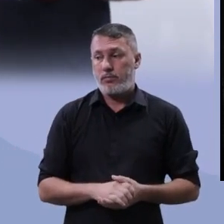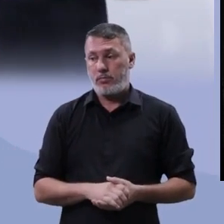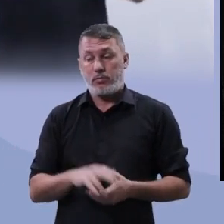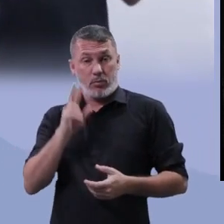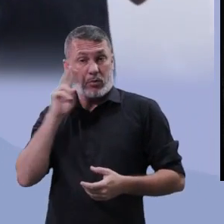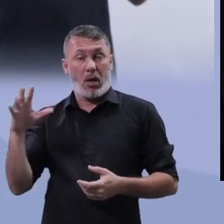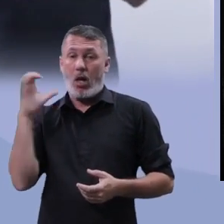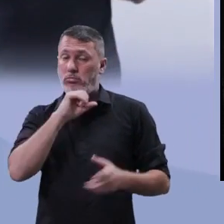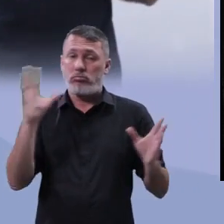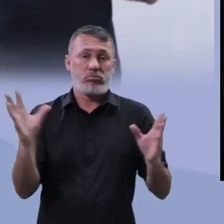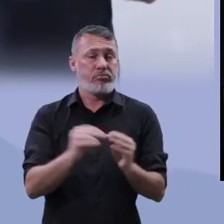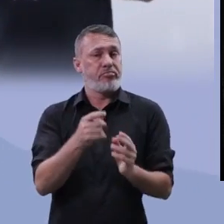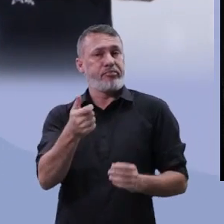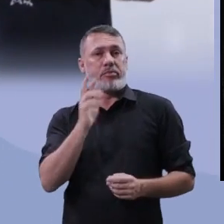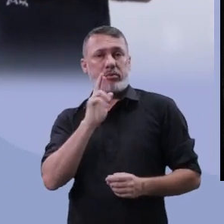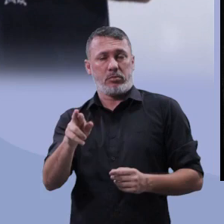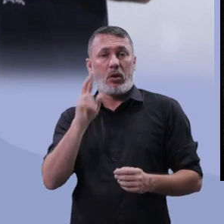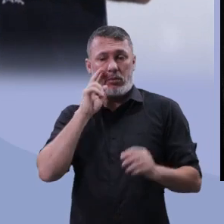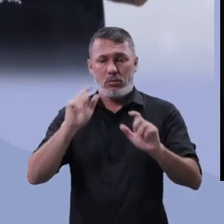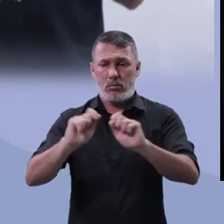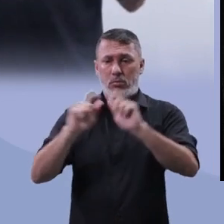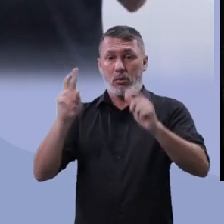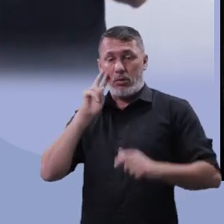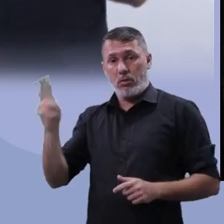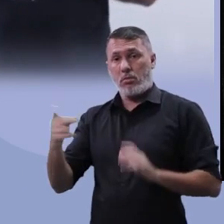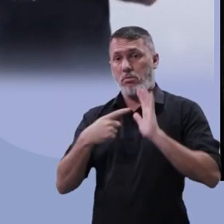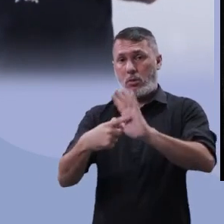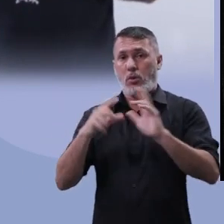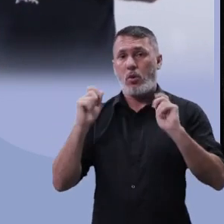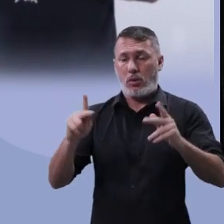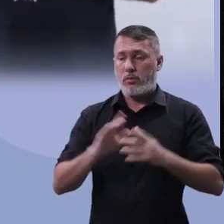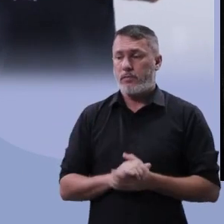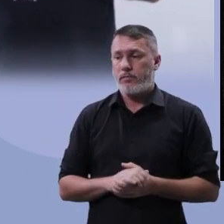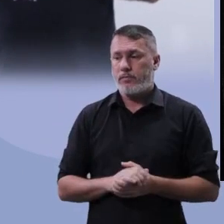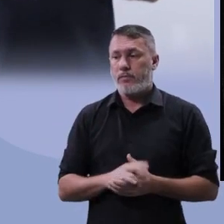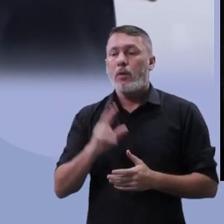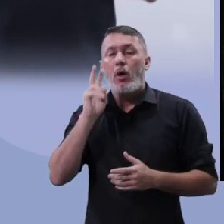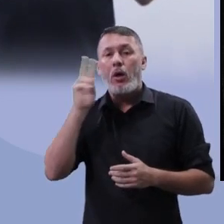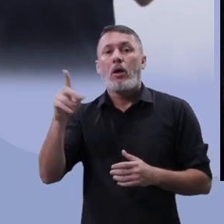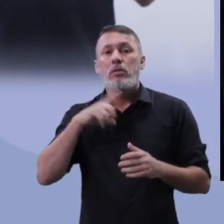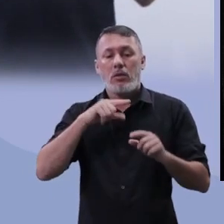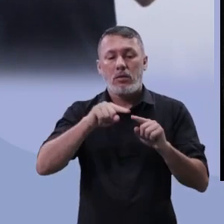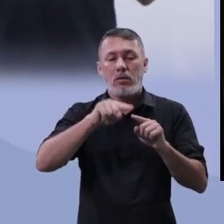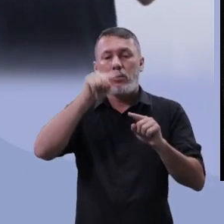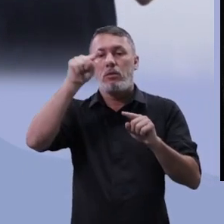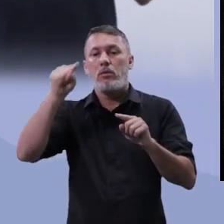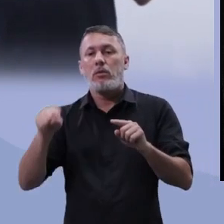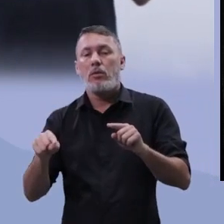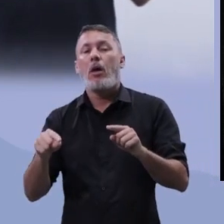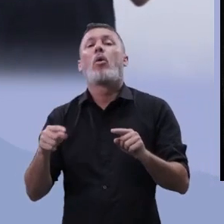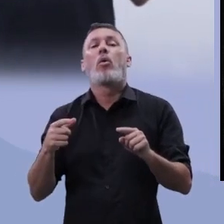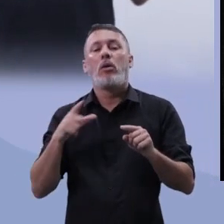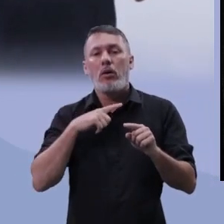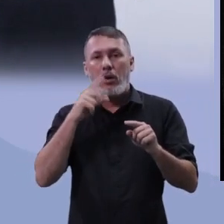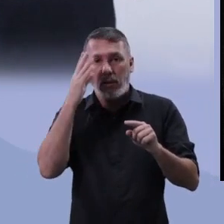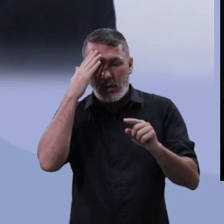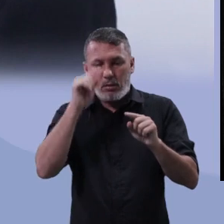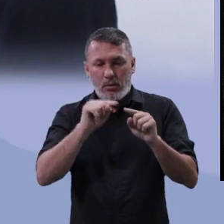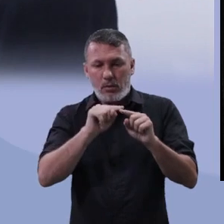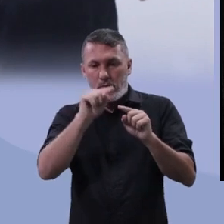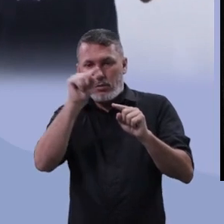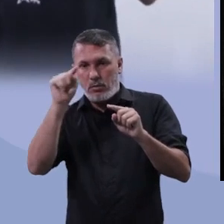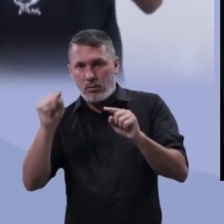Aí, fizemos o hack da questão já. Estamos hackeando a questão para você. Né? Olha a curva. Aonde a curva